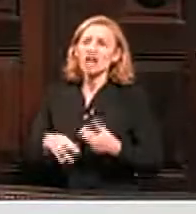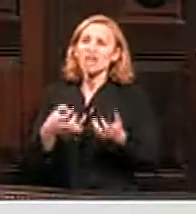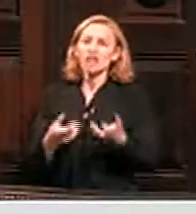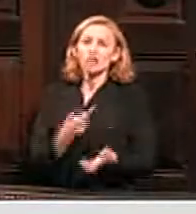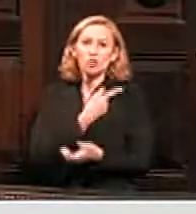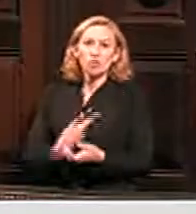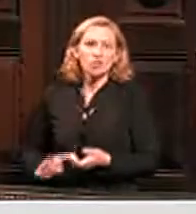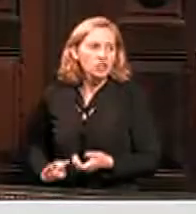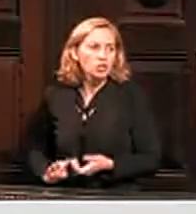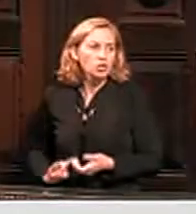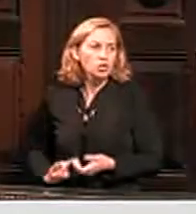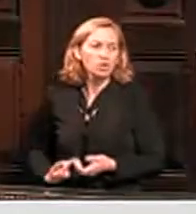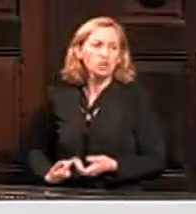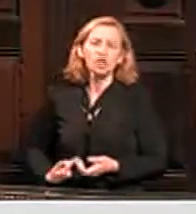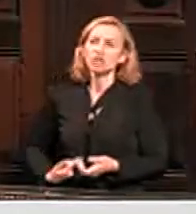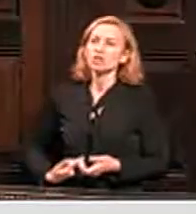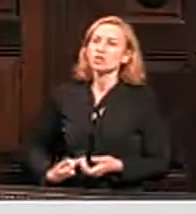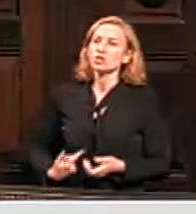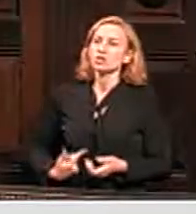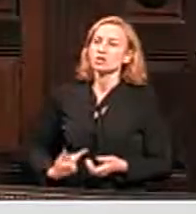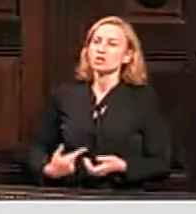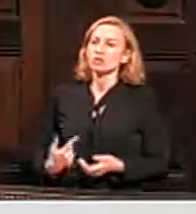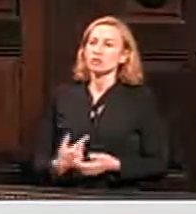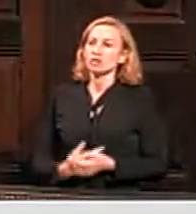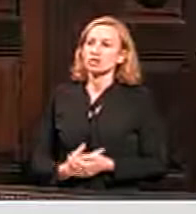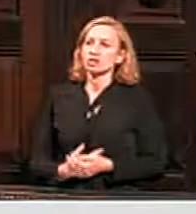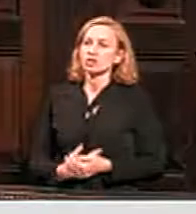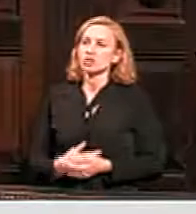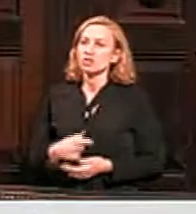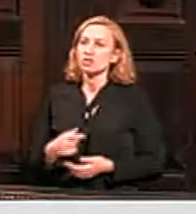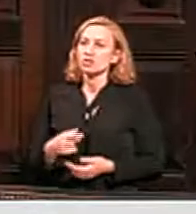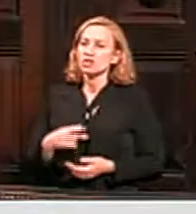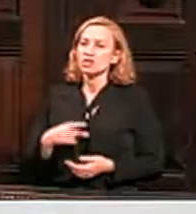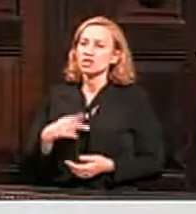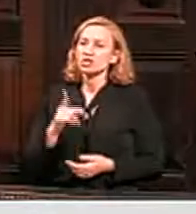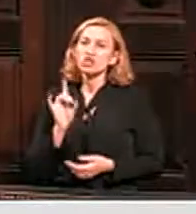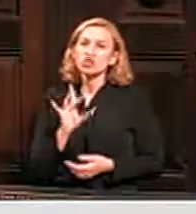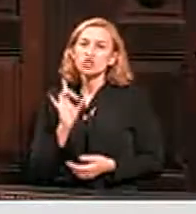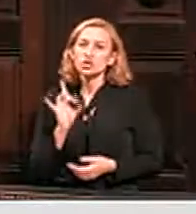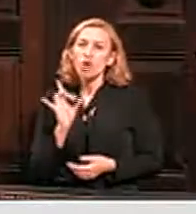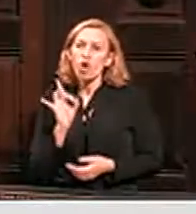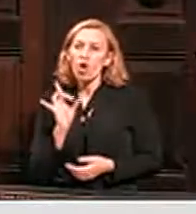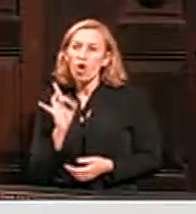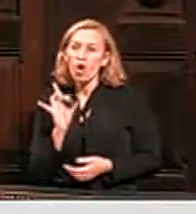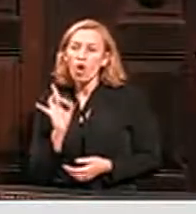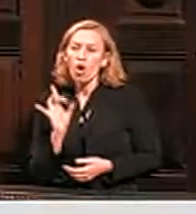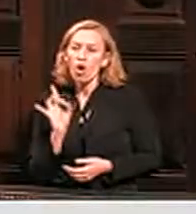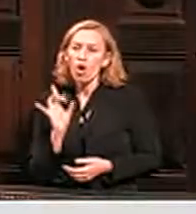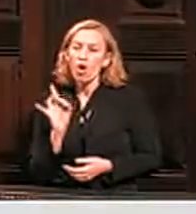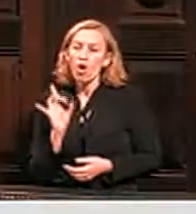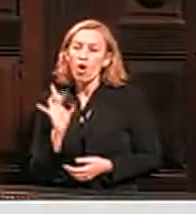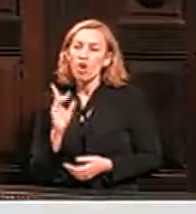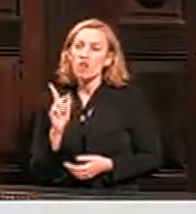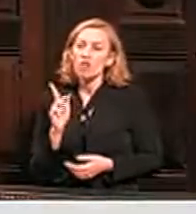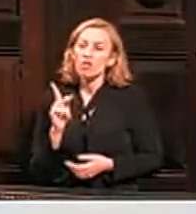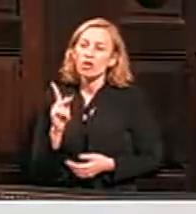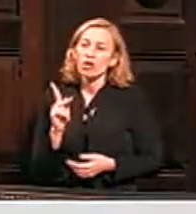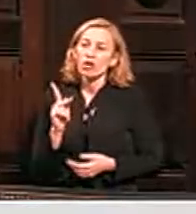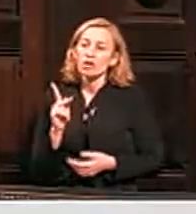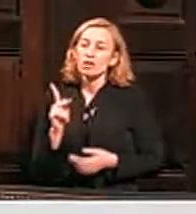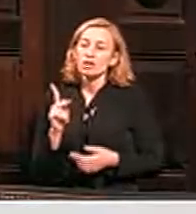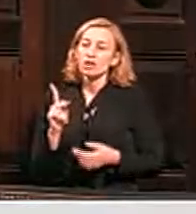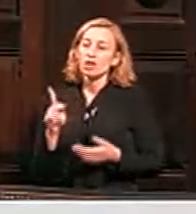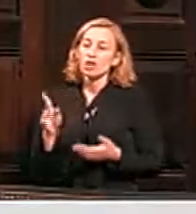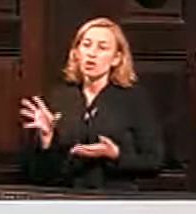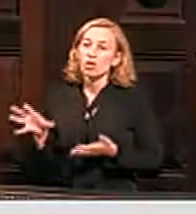governador que não fique de cócoras para o senhor Moreira Franco, para o senhor Michel Temer, assumindo uma agenda para o